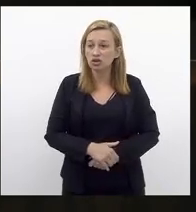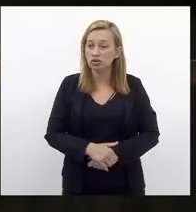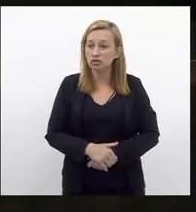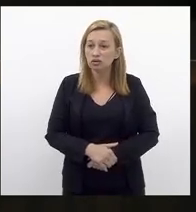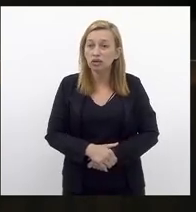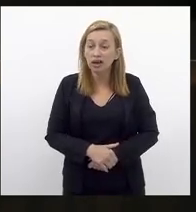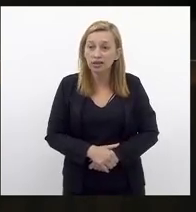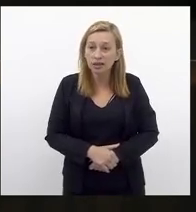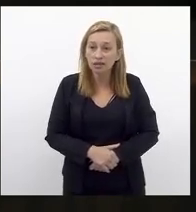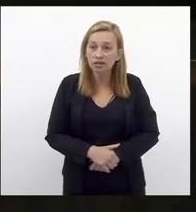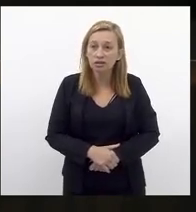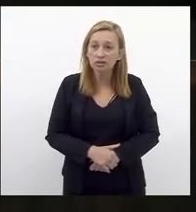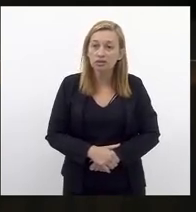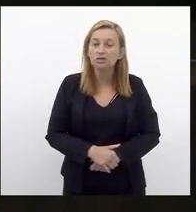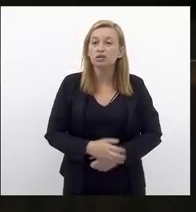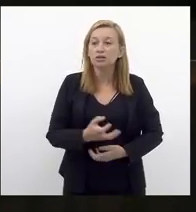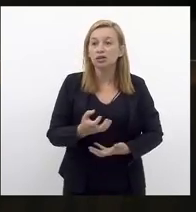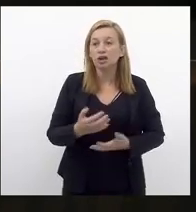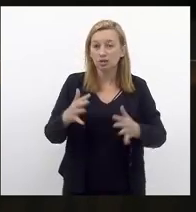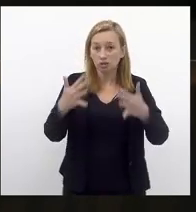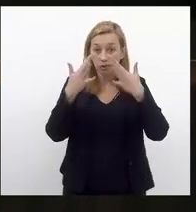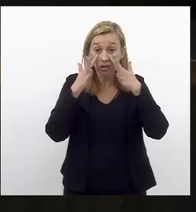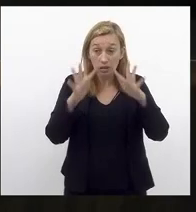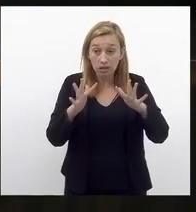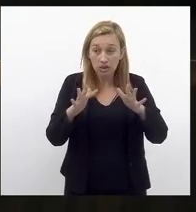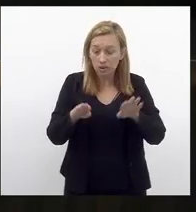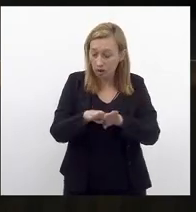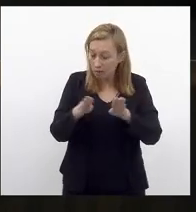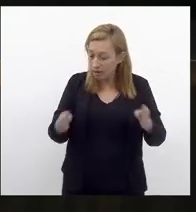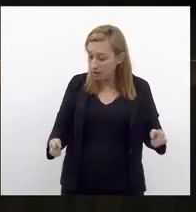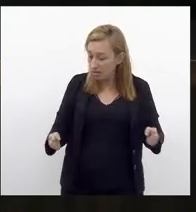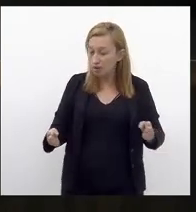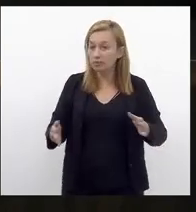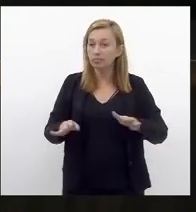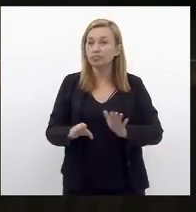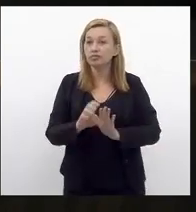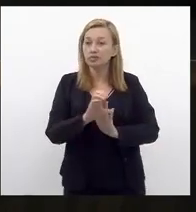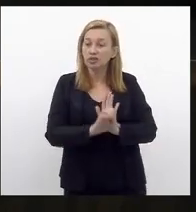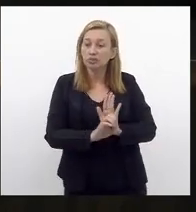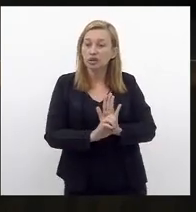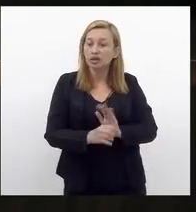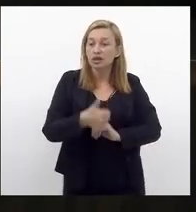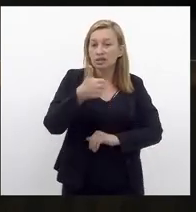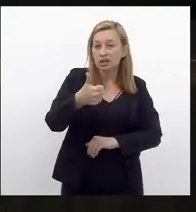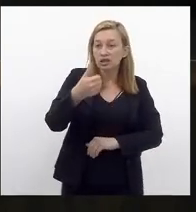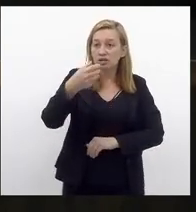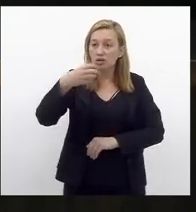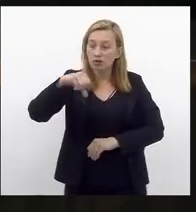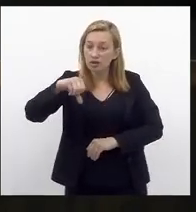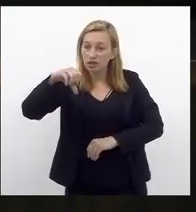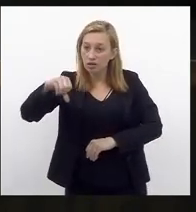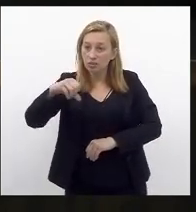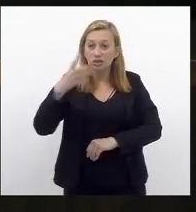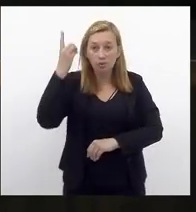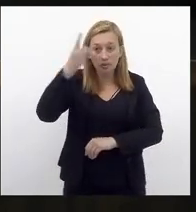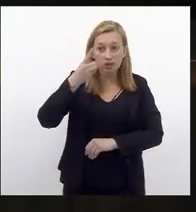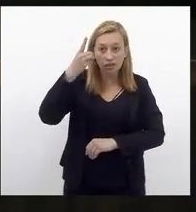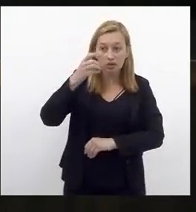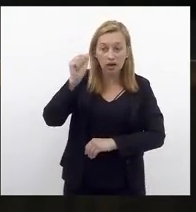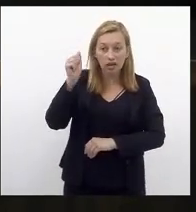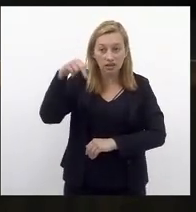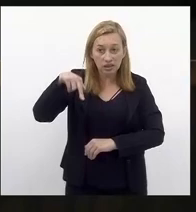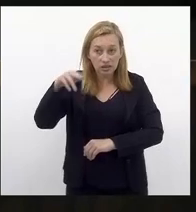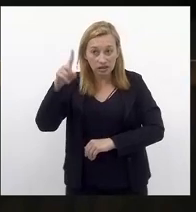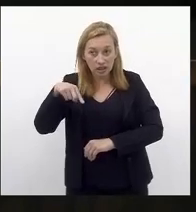bom hein quero aqui chamar atenção a sobre a mesmo destaque à emenda 199 de autoria do deputado André Correia